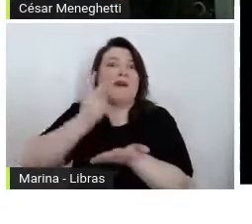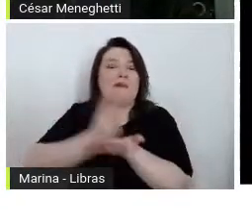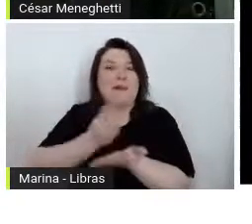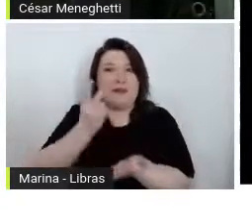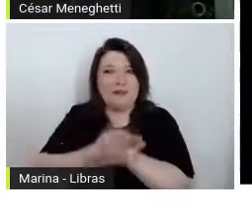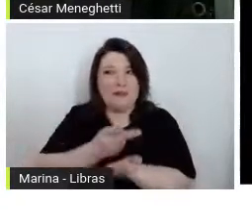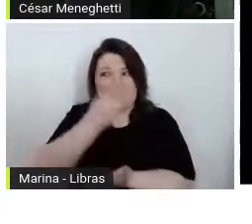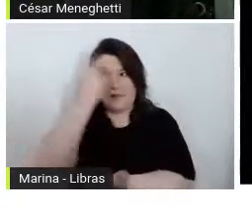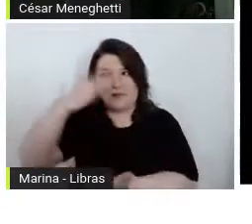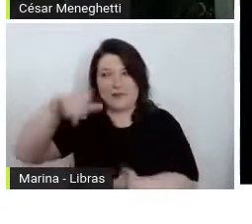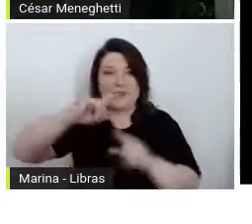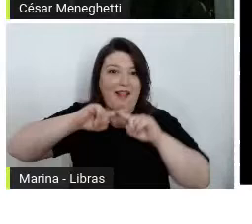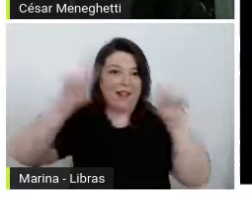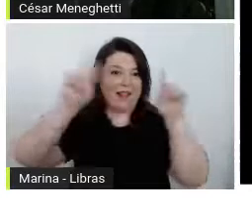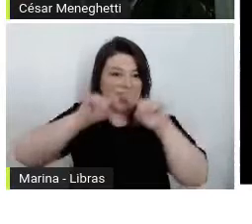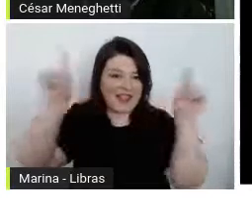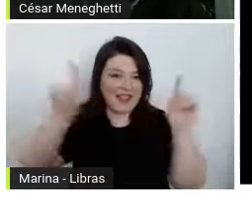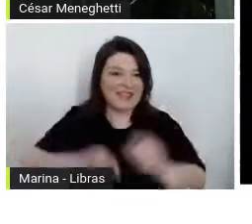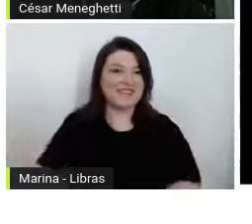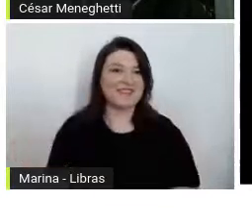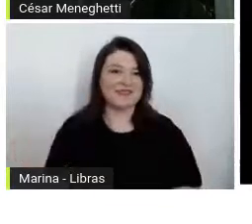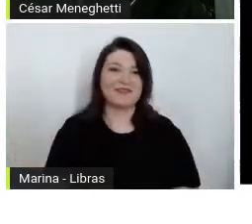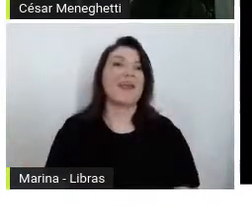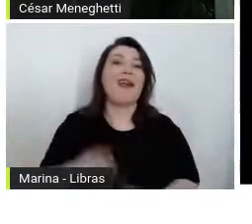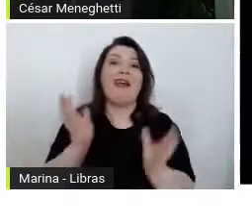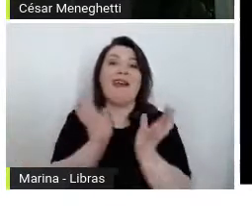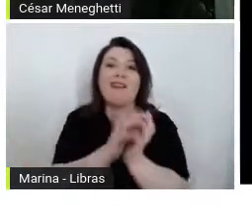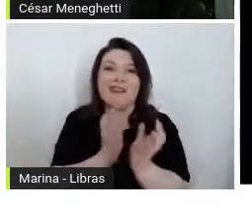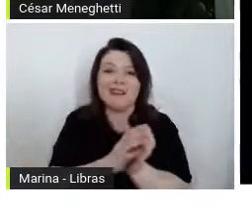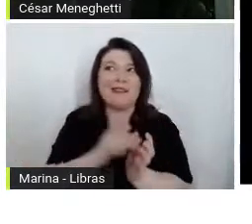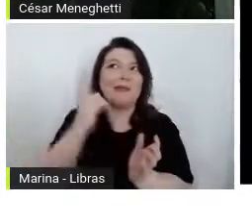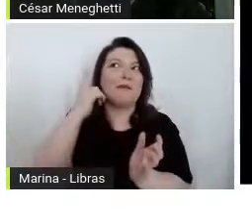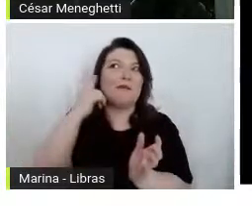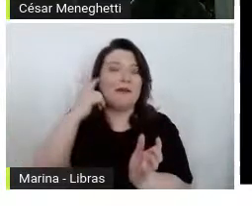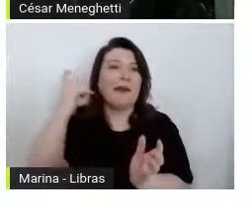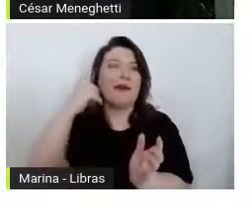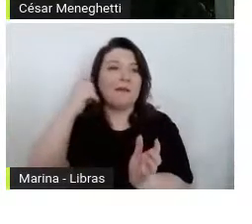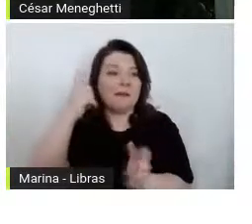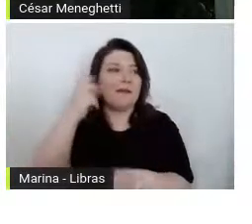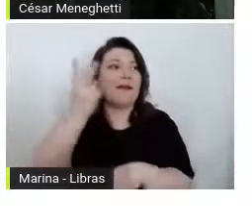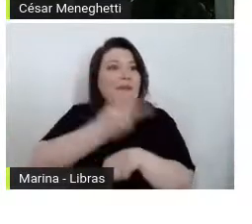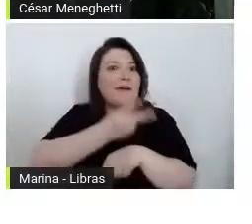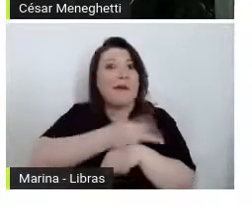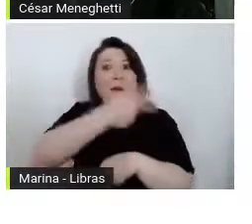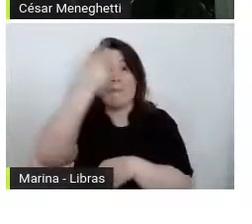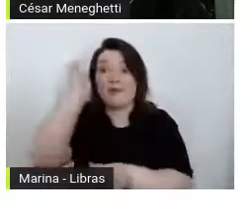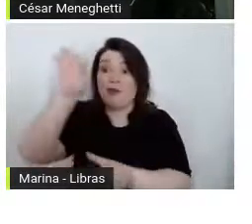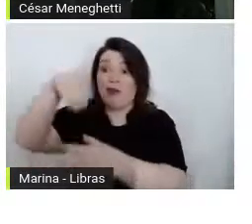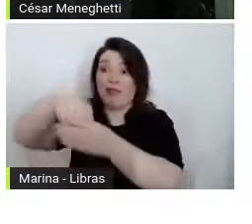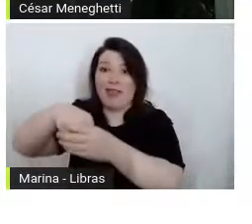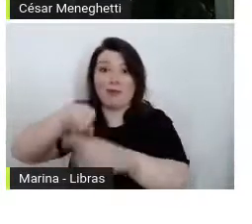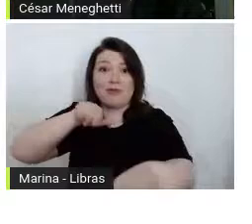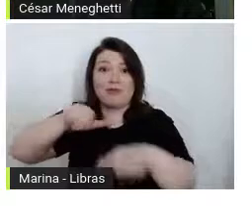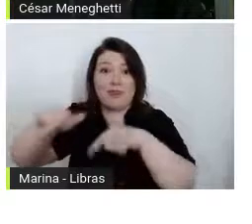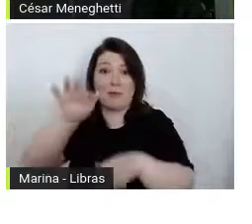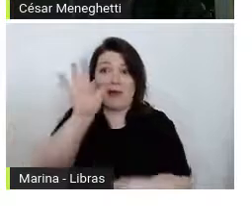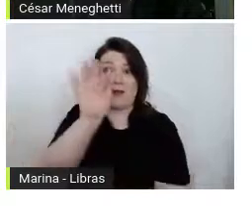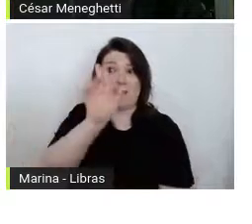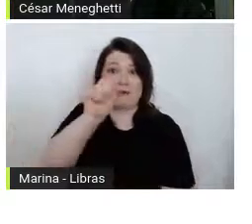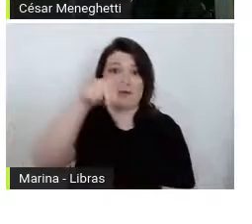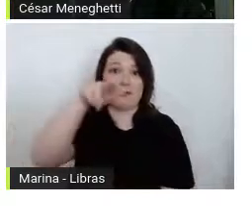no Recife ficava esse som o tempo inteiro, as pessoas que trabalhavam lá na Funarte